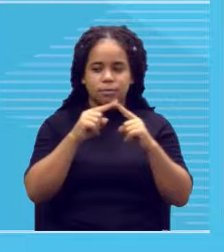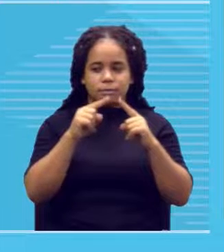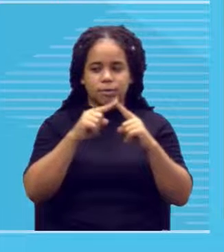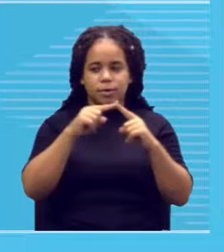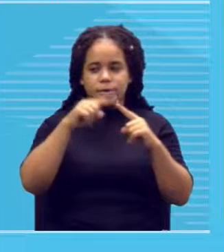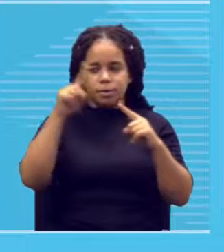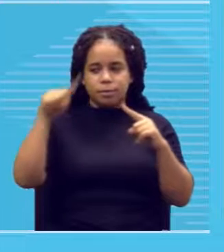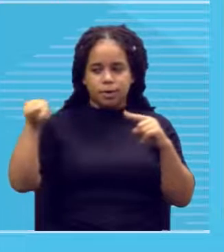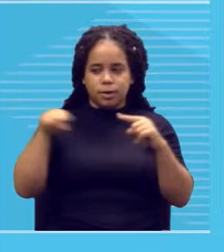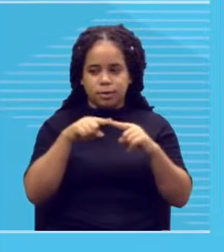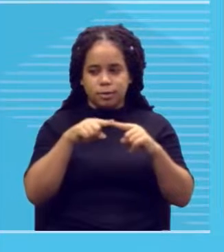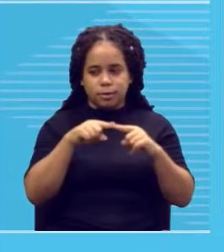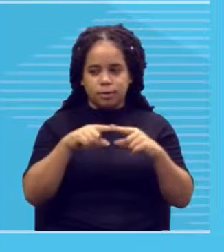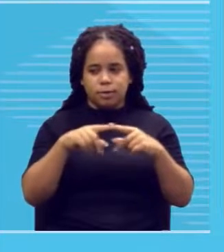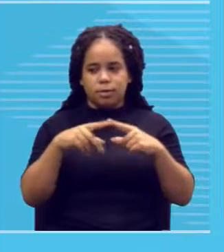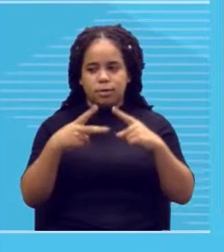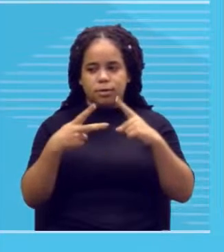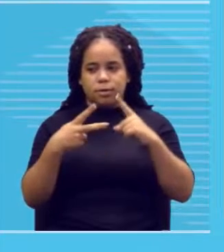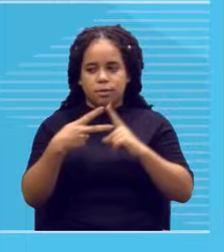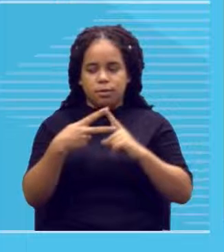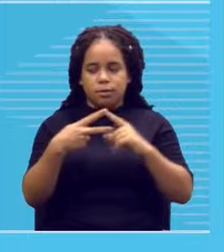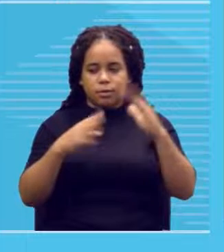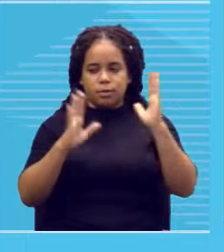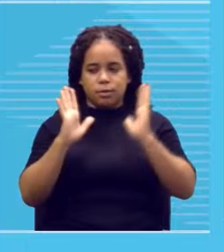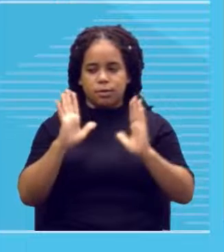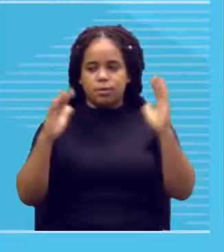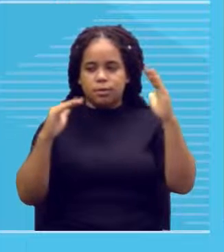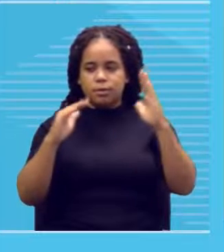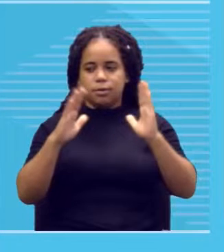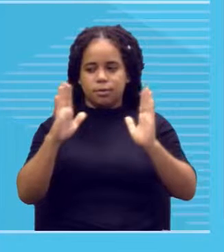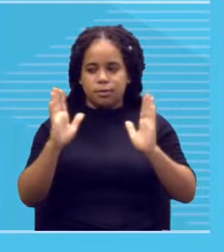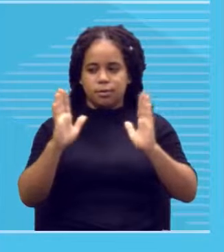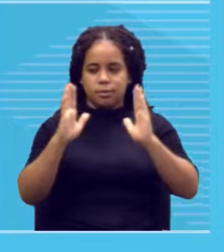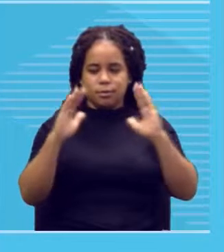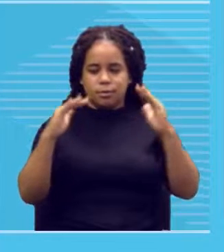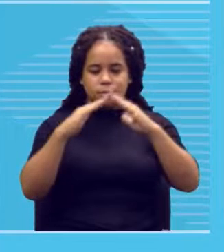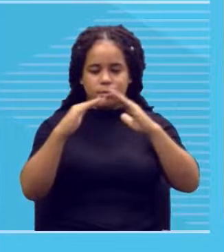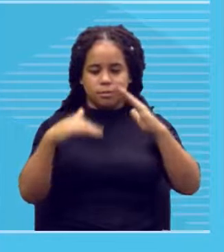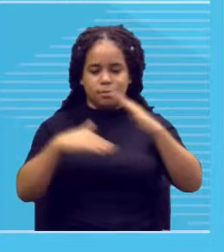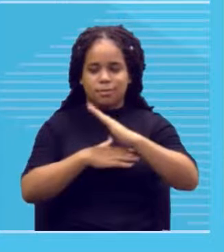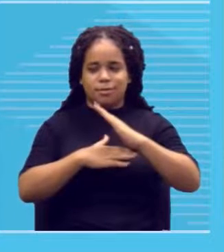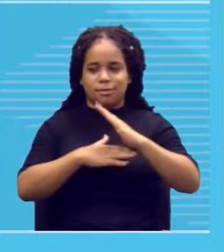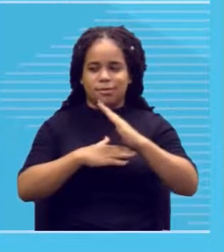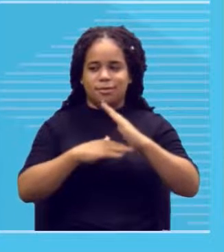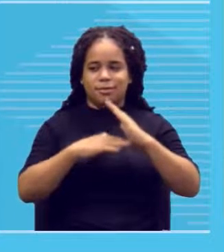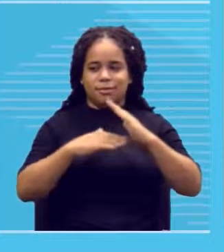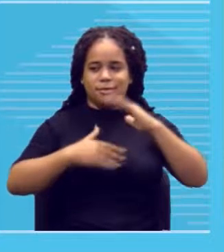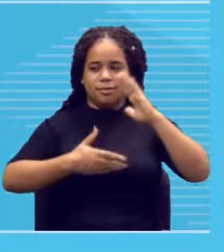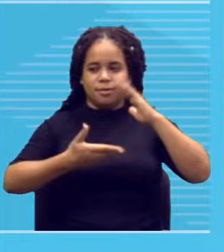Gabriel André Olha esse aqui Gabriel André